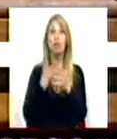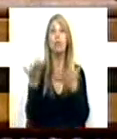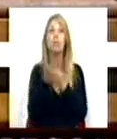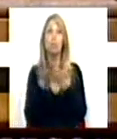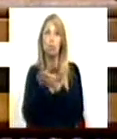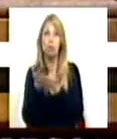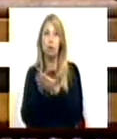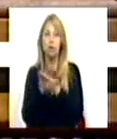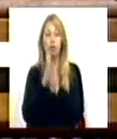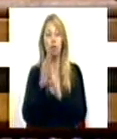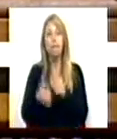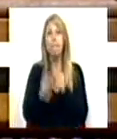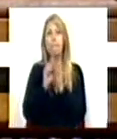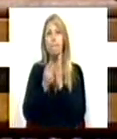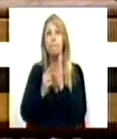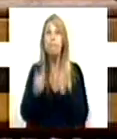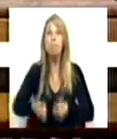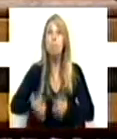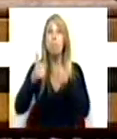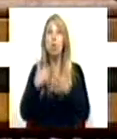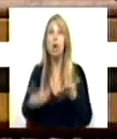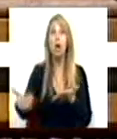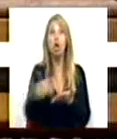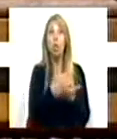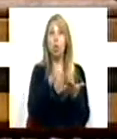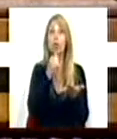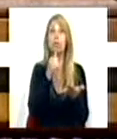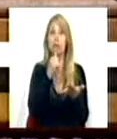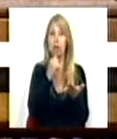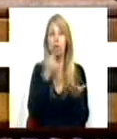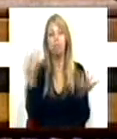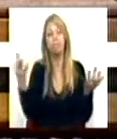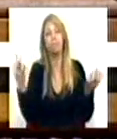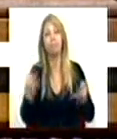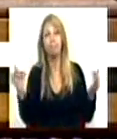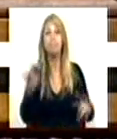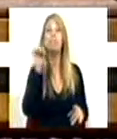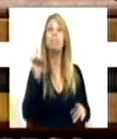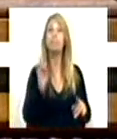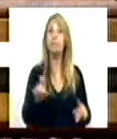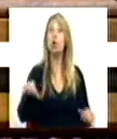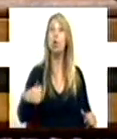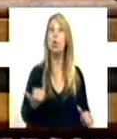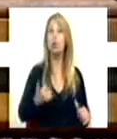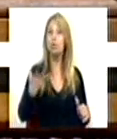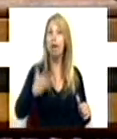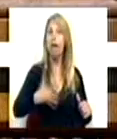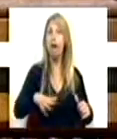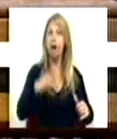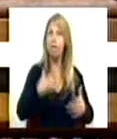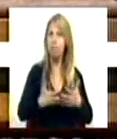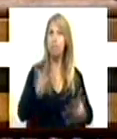negociações. Melhorar os nossos recursos hídricos foi uma questão que os Verdes fizeram questão